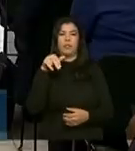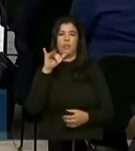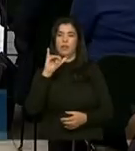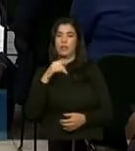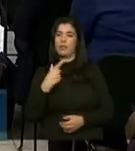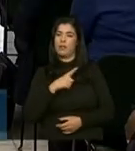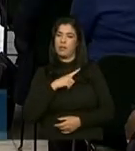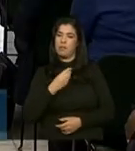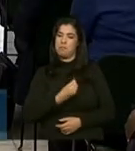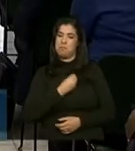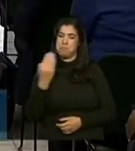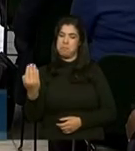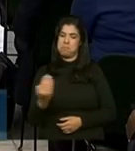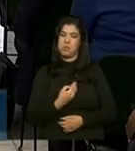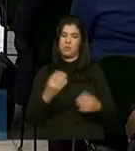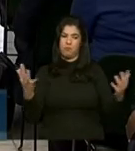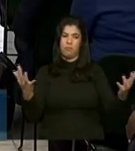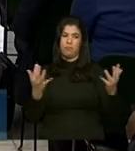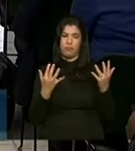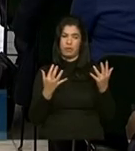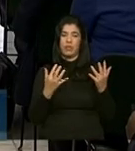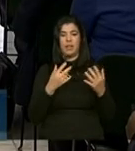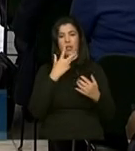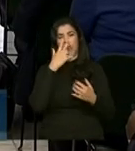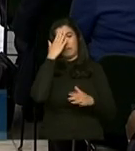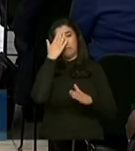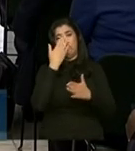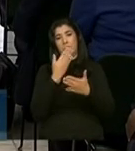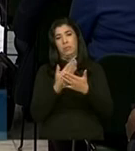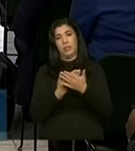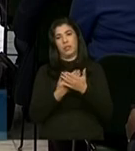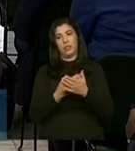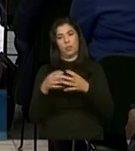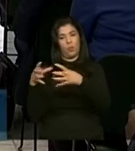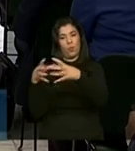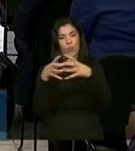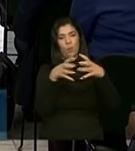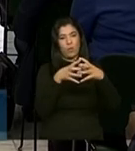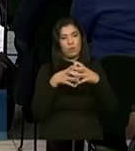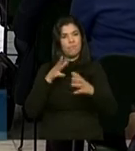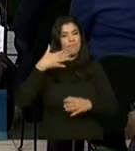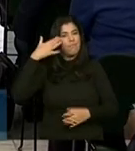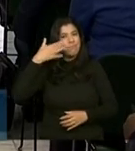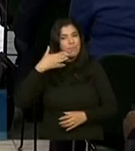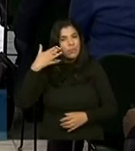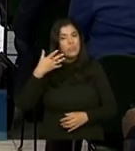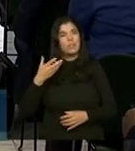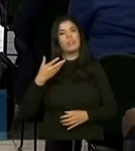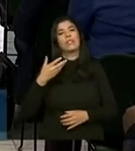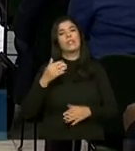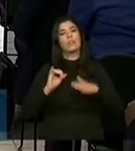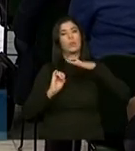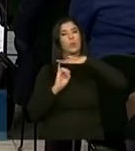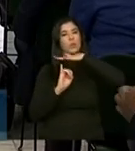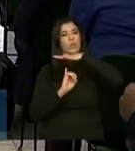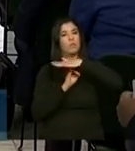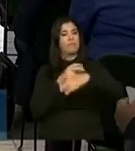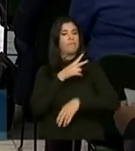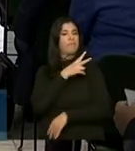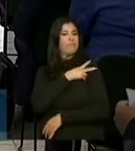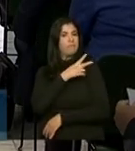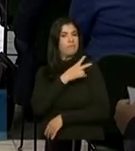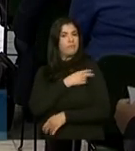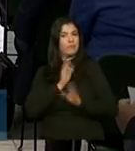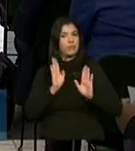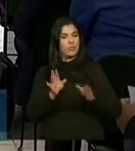presente, nós estamos com um corpo, vamos dizer, político, institucional e técnico, mobilizado